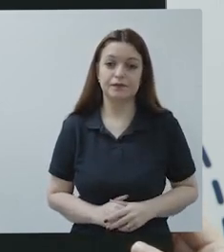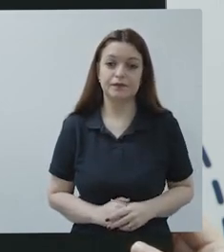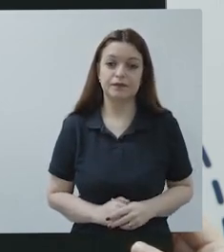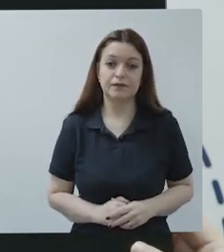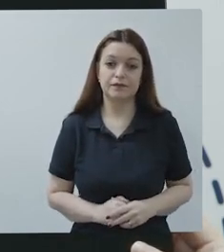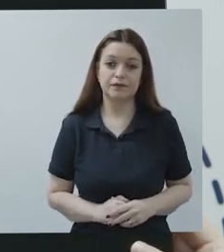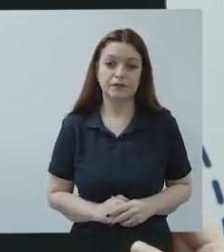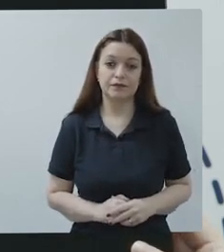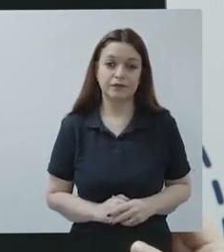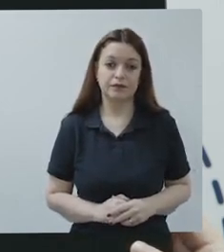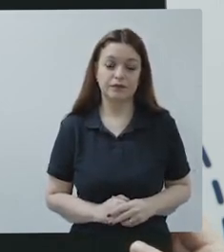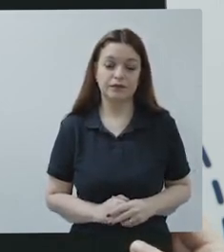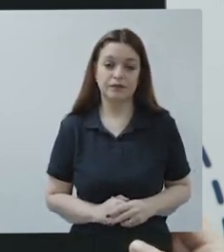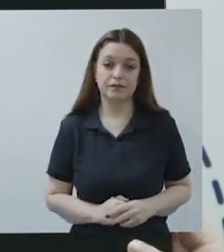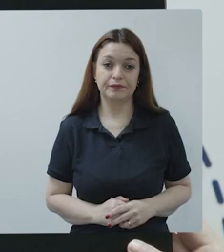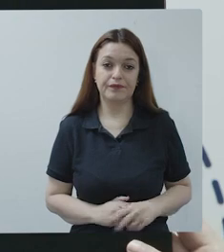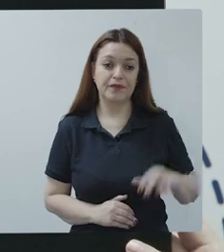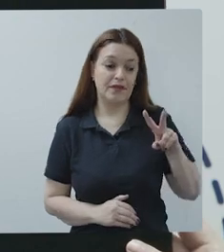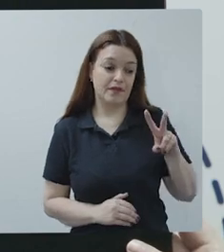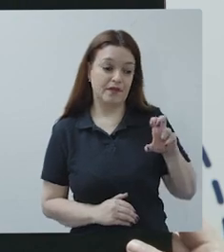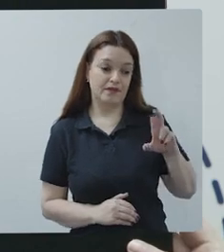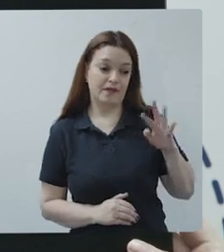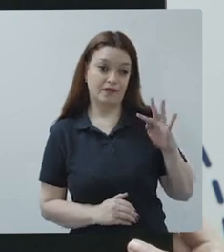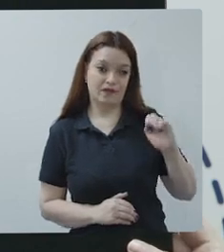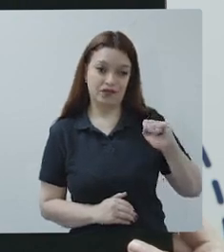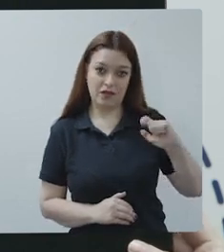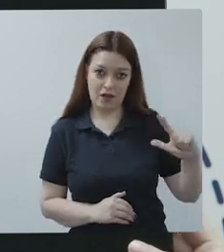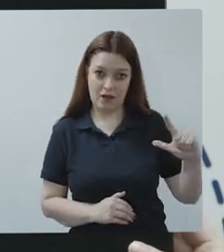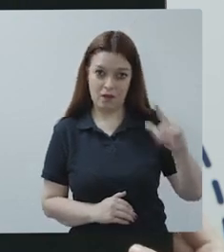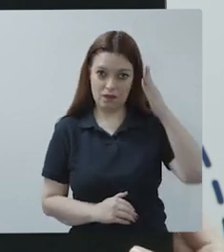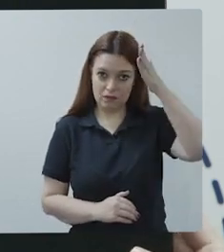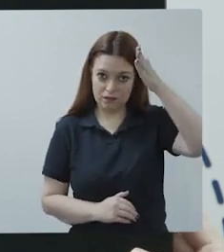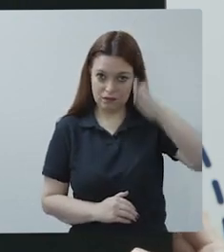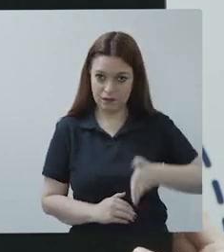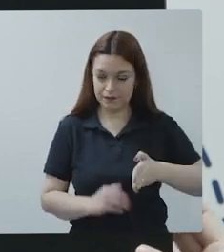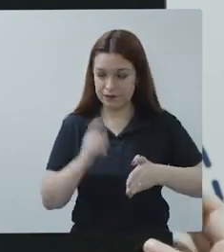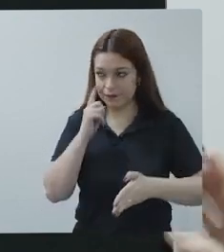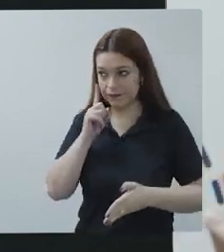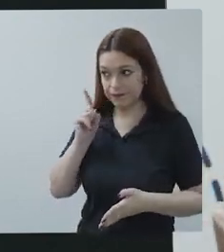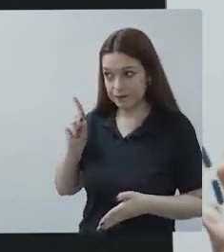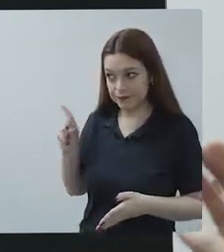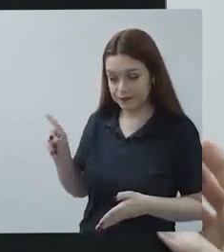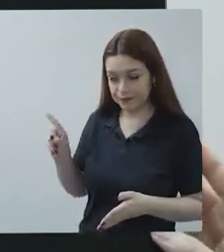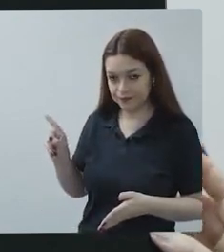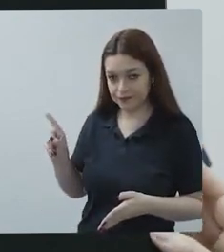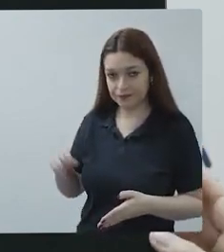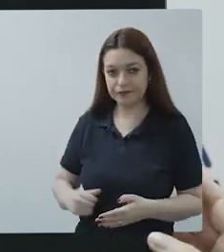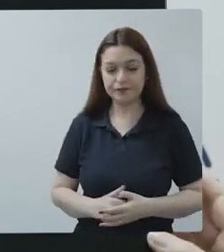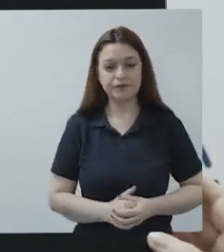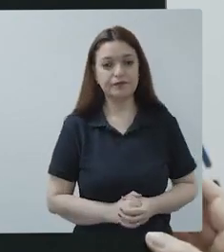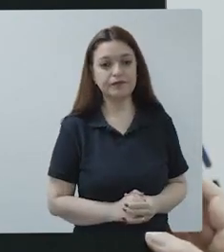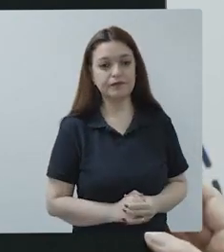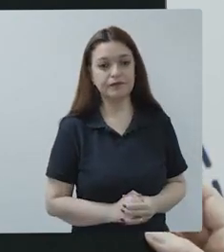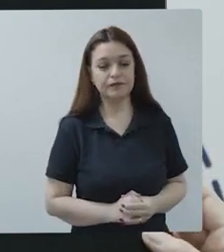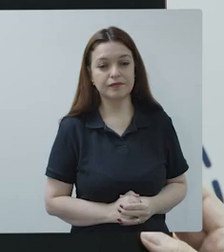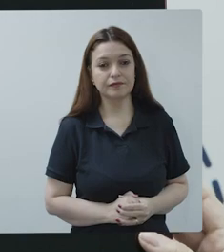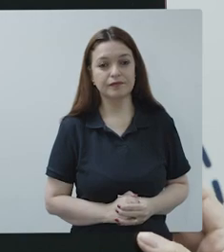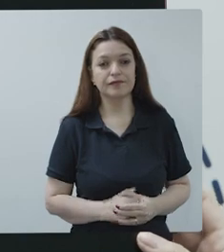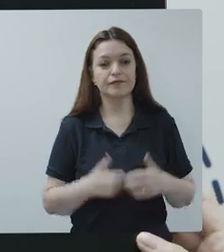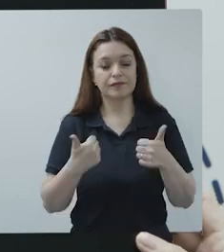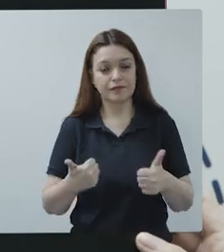na vertical. Tá. Que é essa posição aqui. Ok. Certo? Uhum.